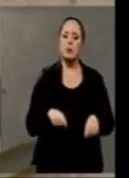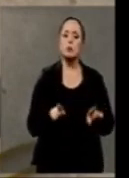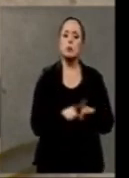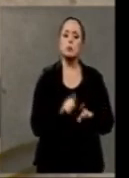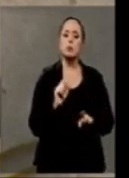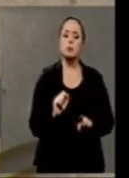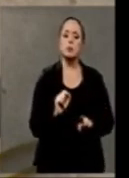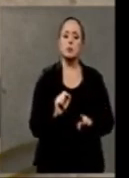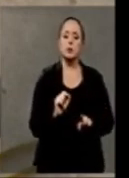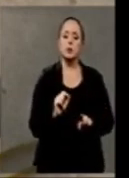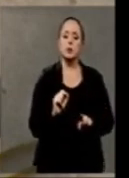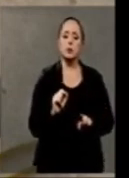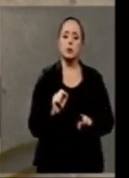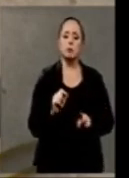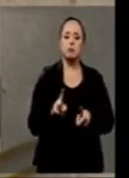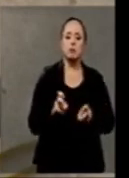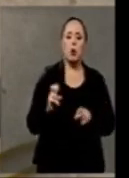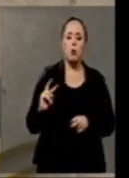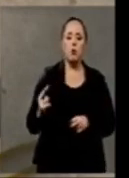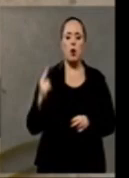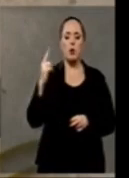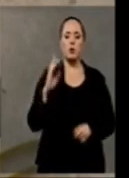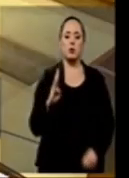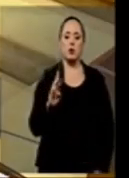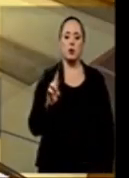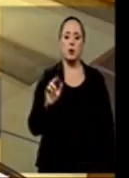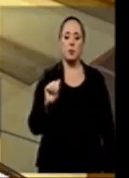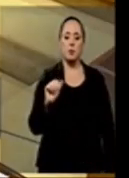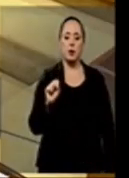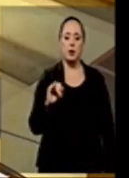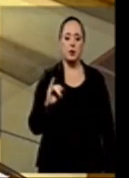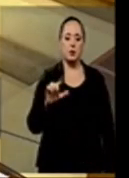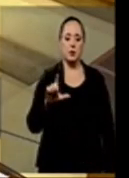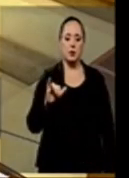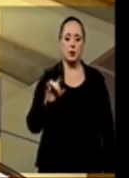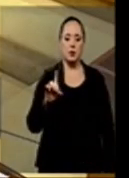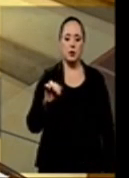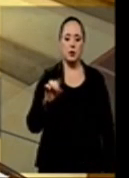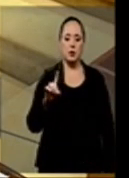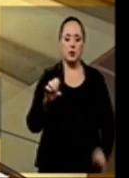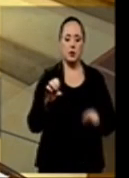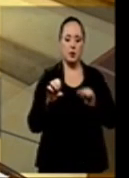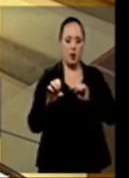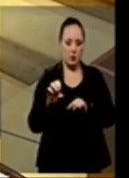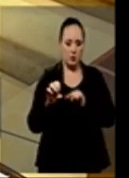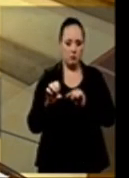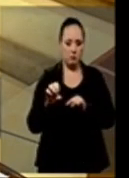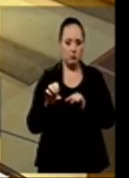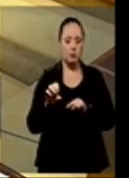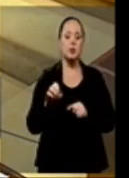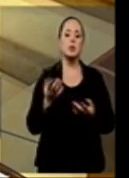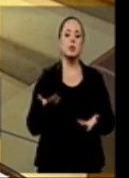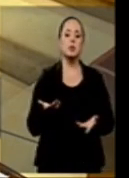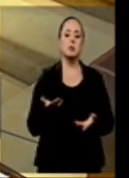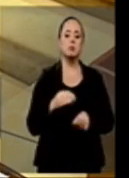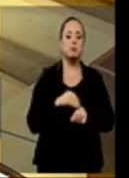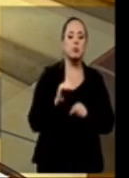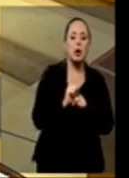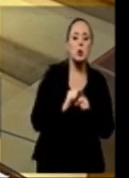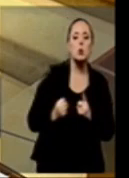resgatar os valores maiores da brasilidade indispensáveis para que a nossa sociedade